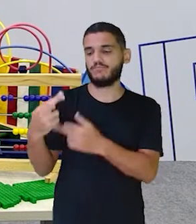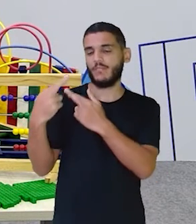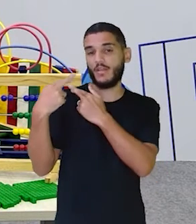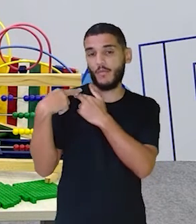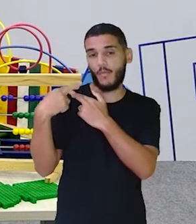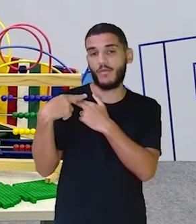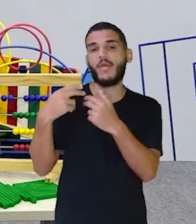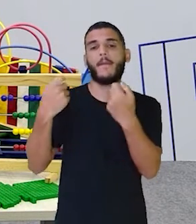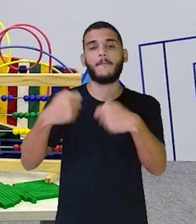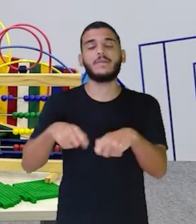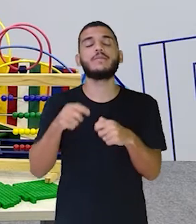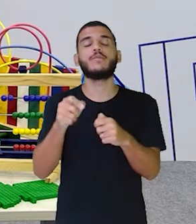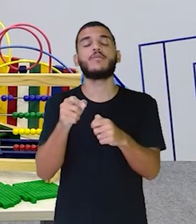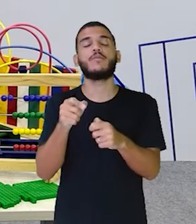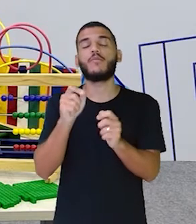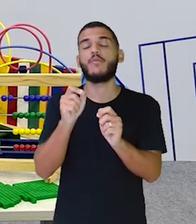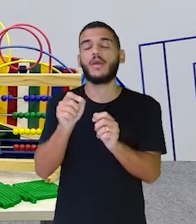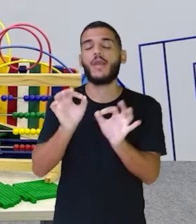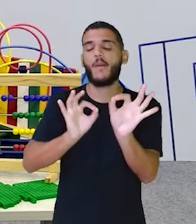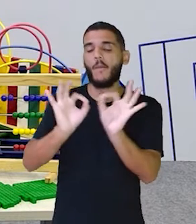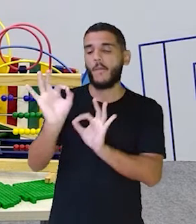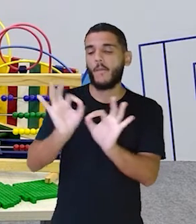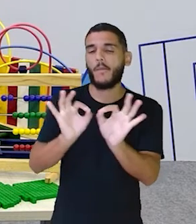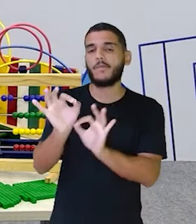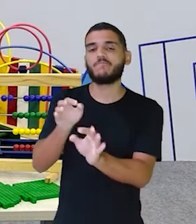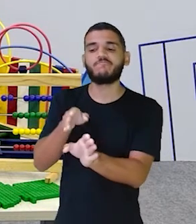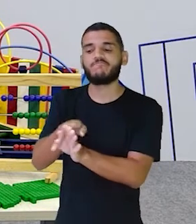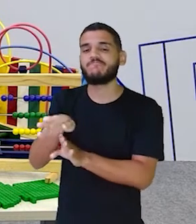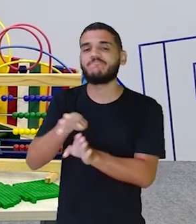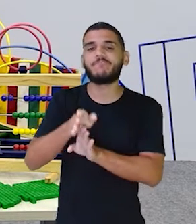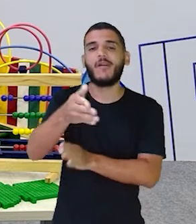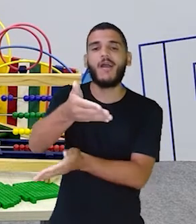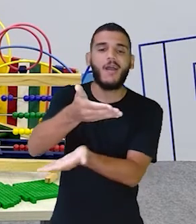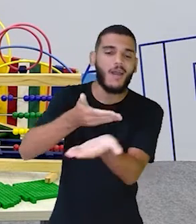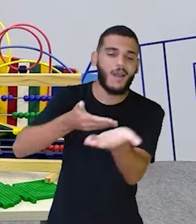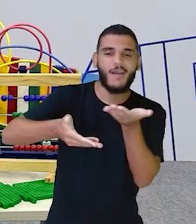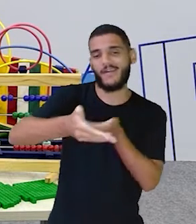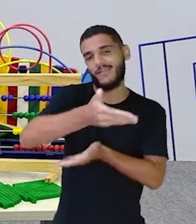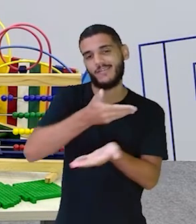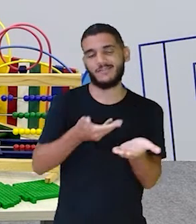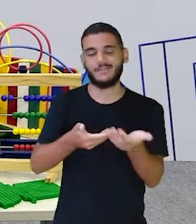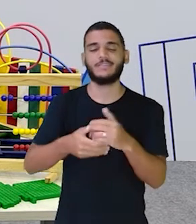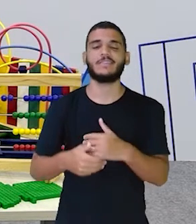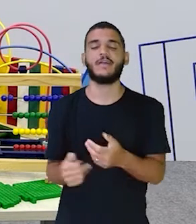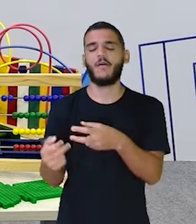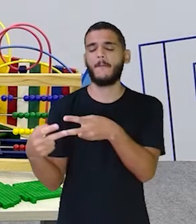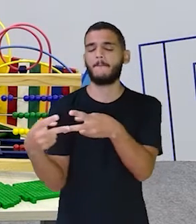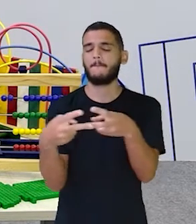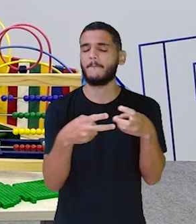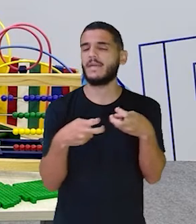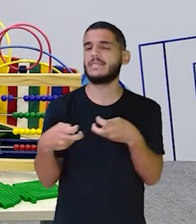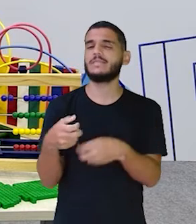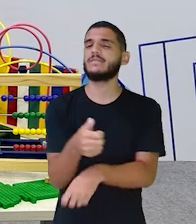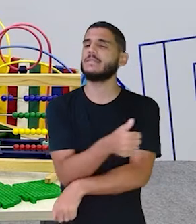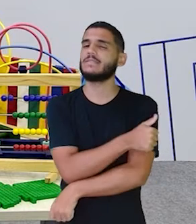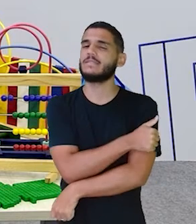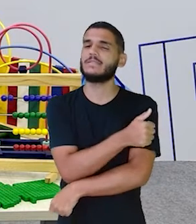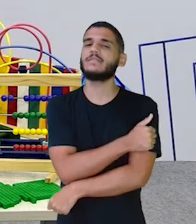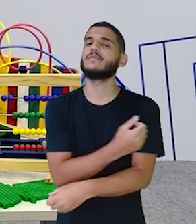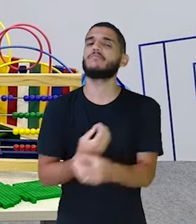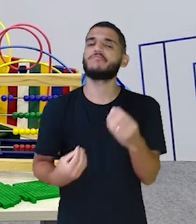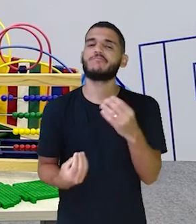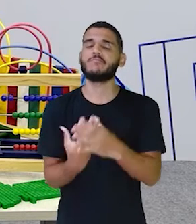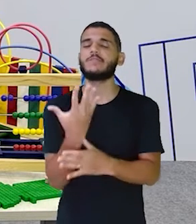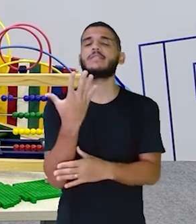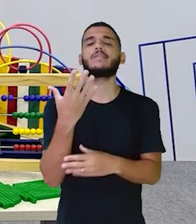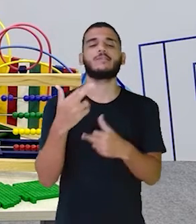muito atento com esse momento desse estudante, ele vai estar percebendo que o estudante ele está